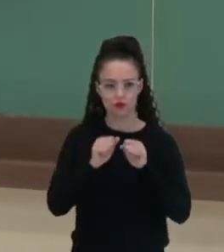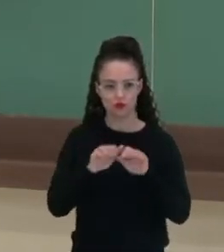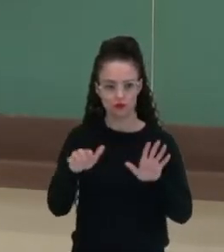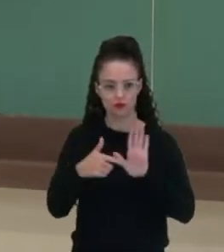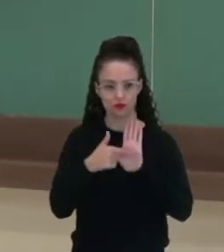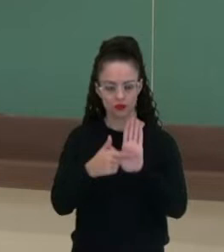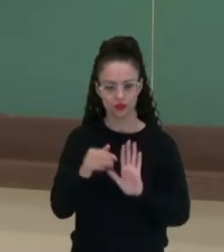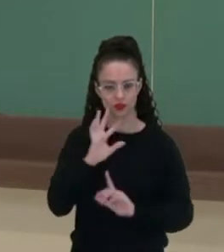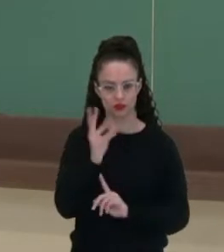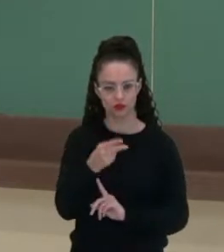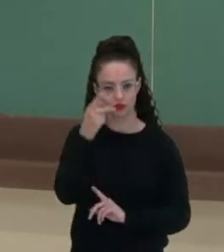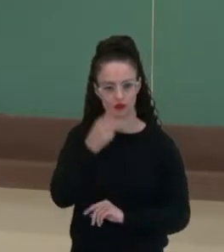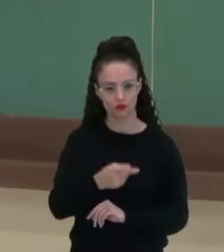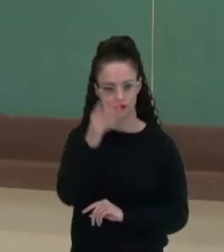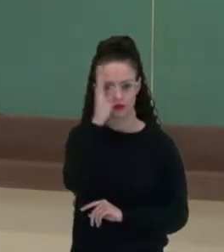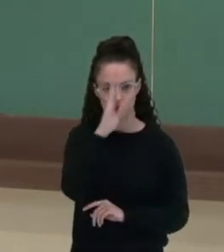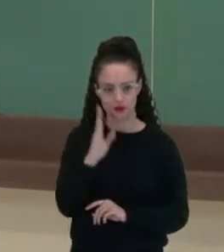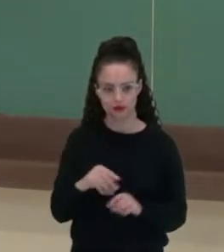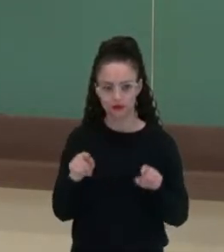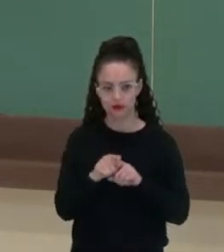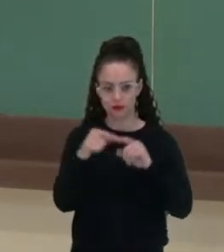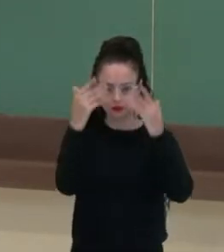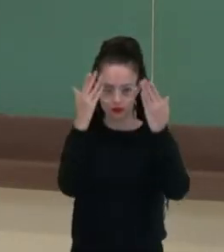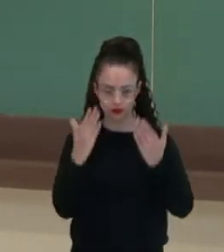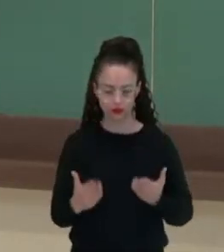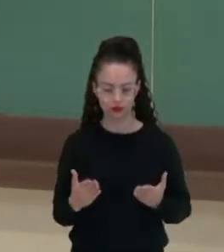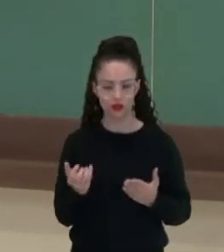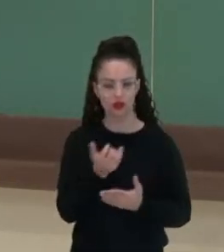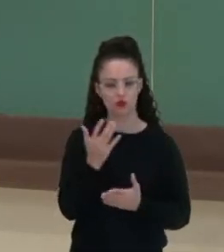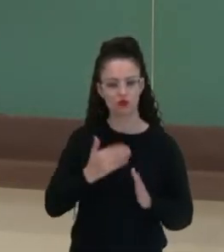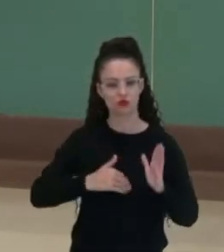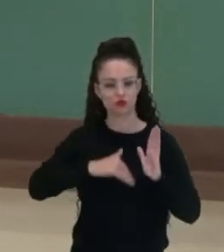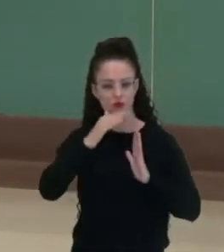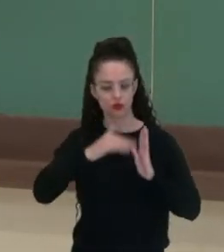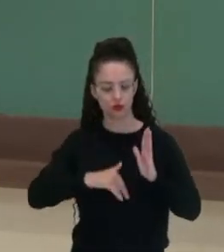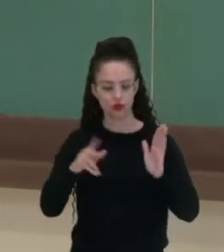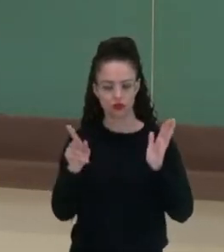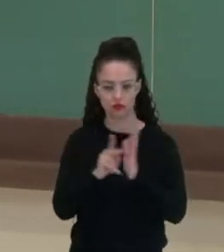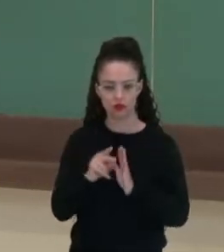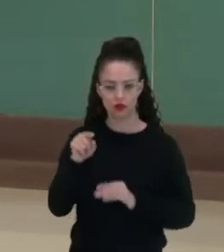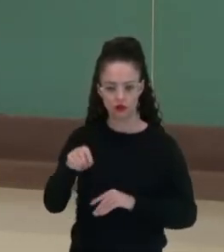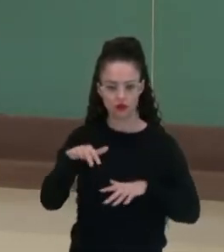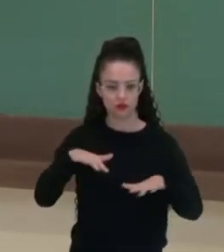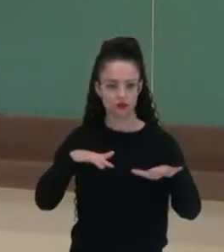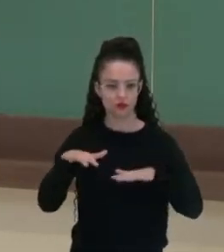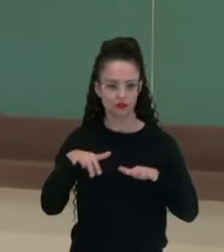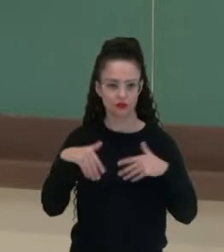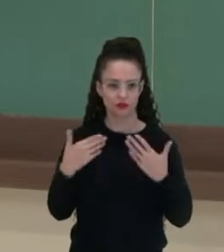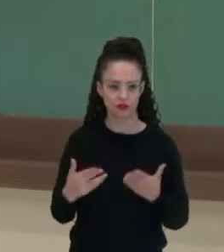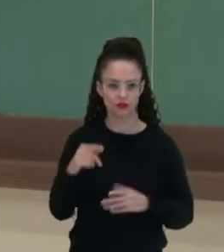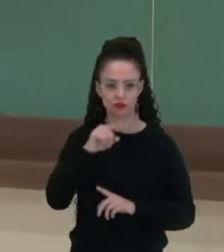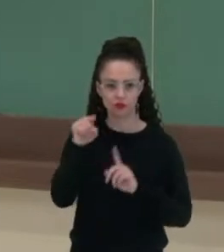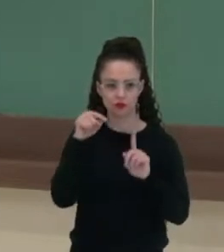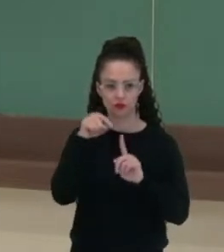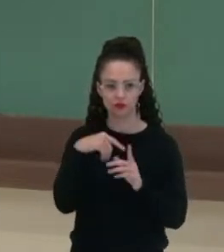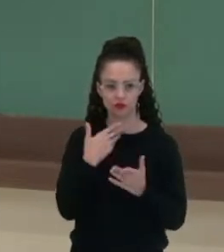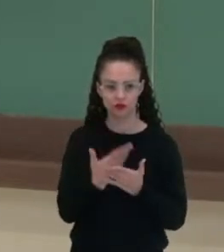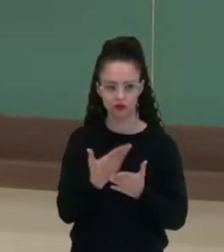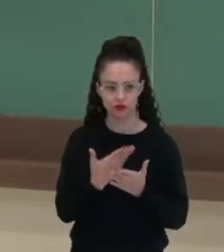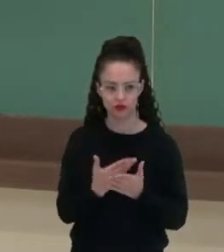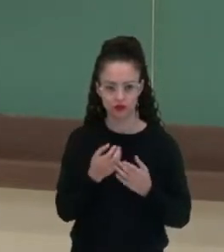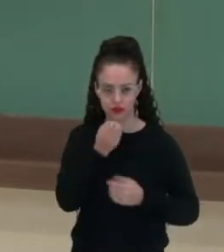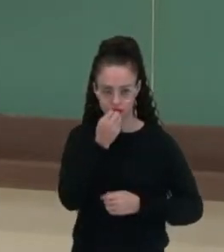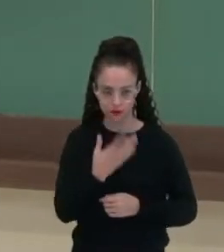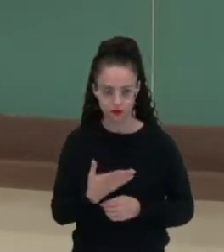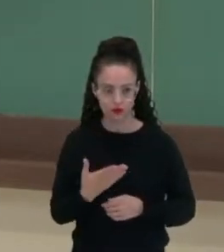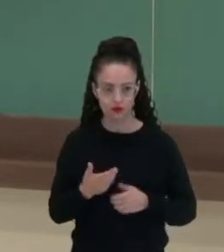né, nos artistas brasileiros. E vamos observar e analisar algumas obras que fazem parte desse movimento. Então, esse é o objetivo da nossa aula, tá bom?